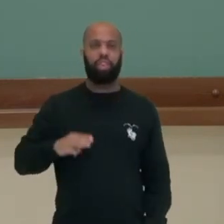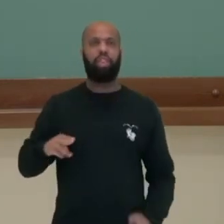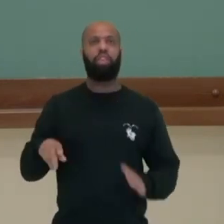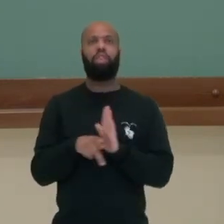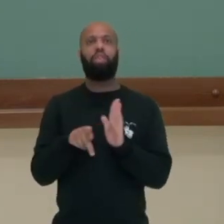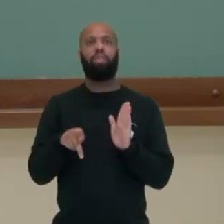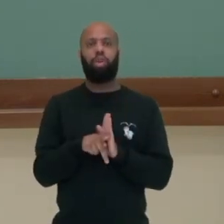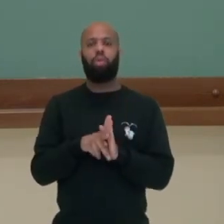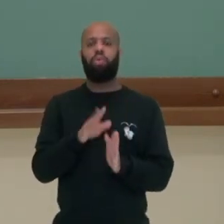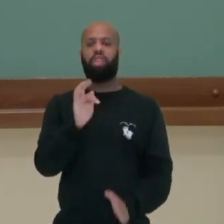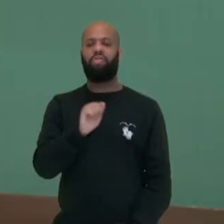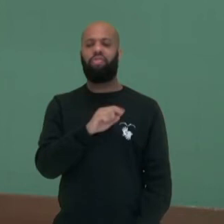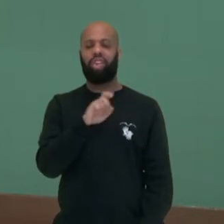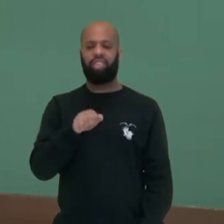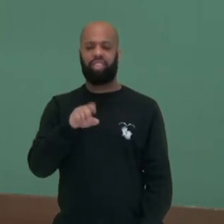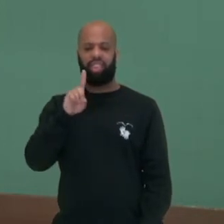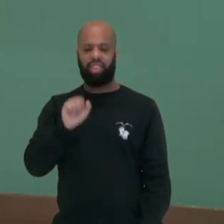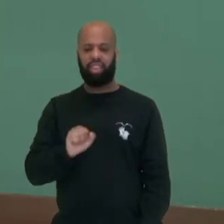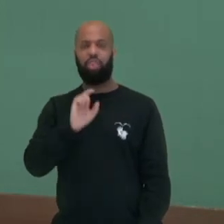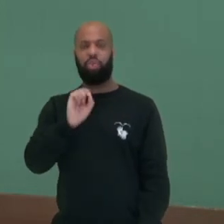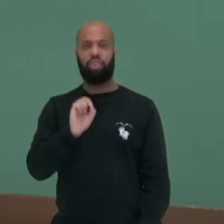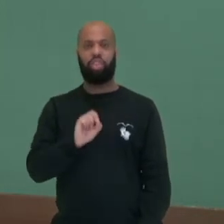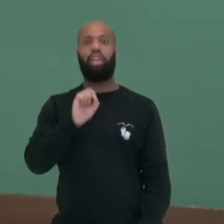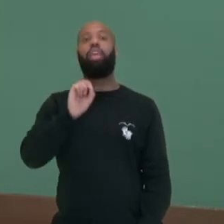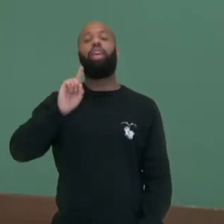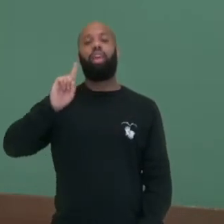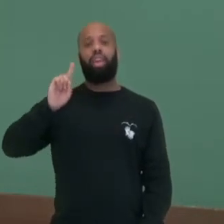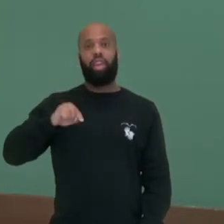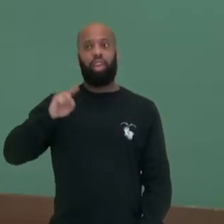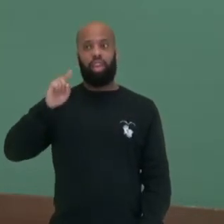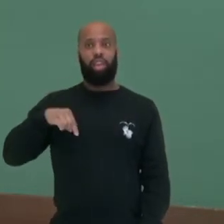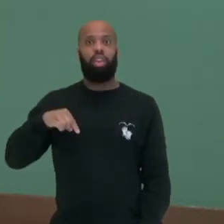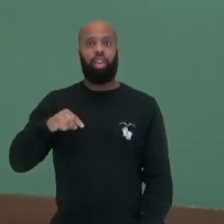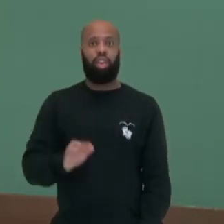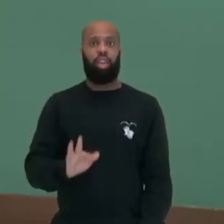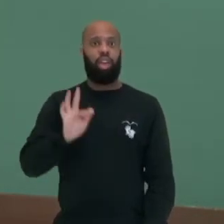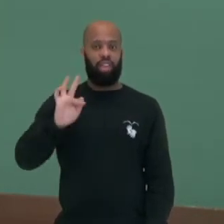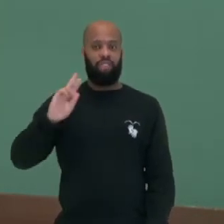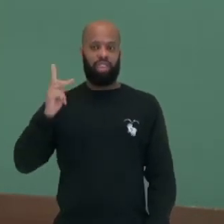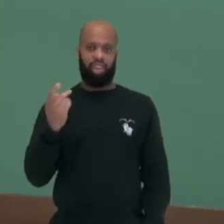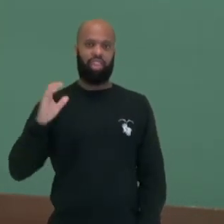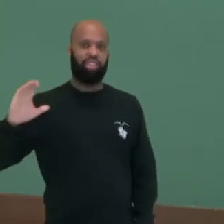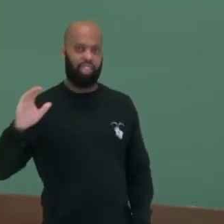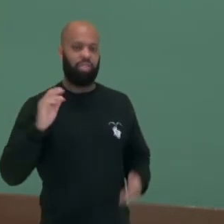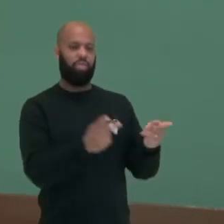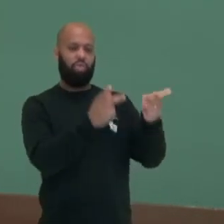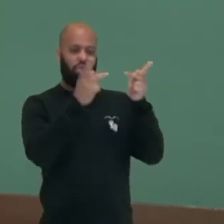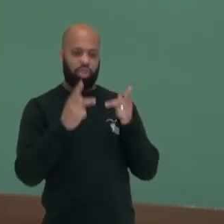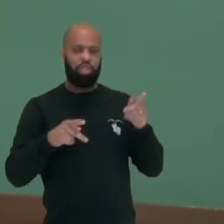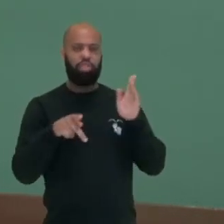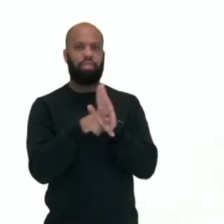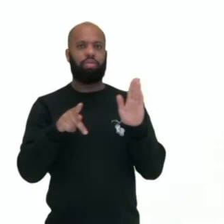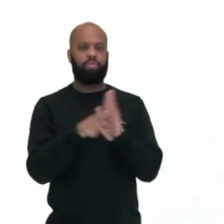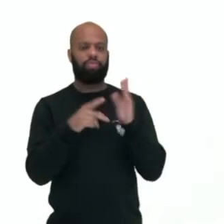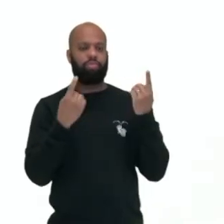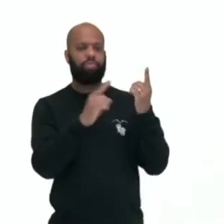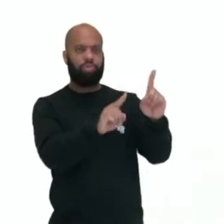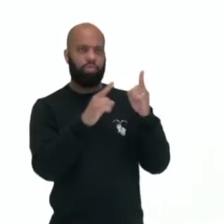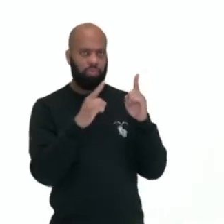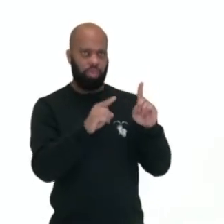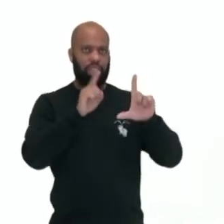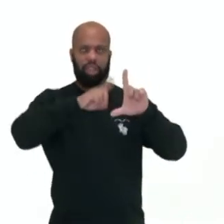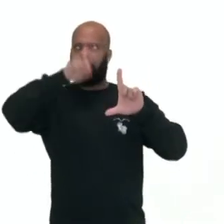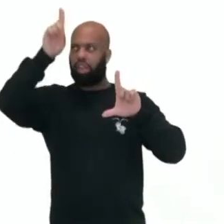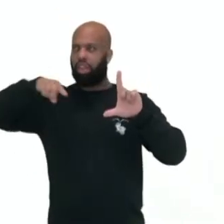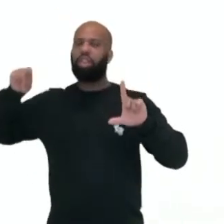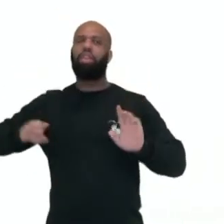Henrique Cardoso, com o papel aí, então de ministro da Fazenda para combater a inflação no Brasil. E no final